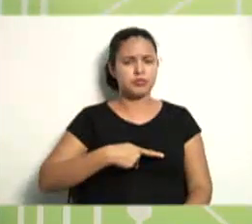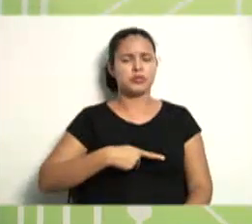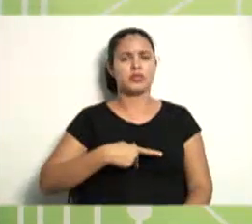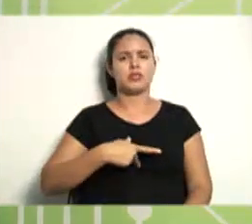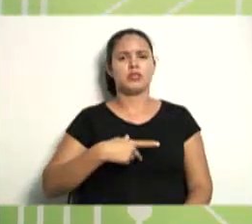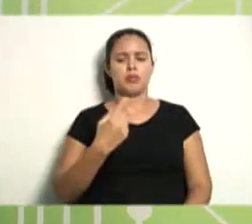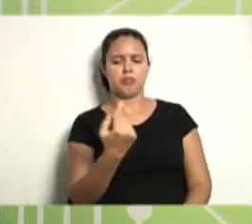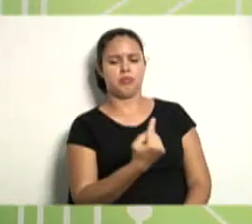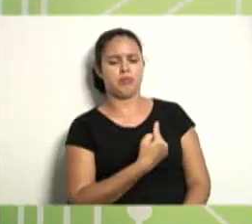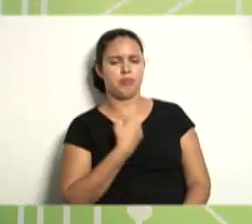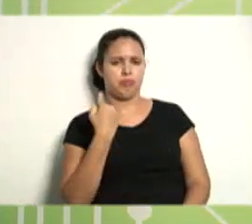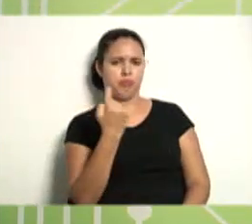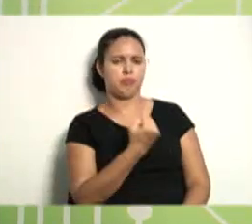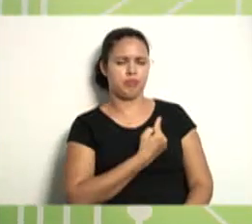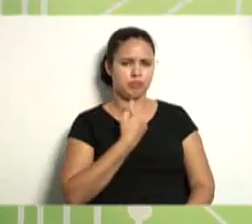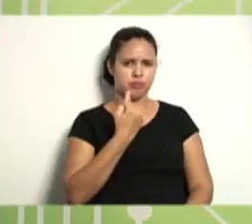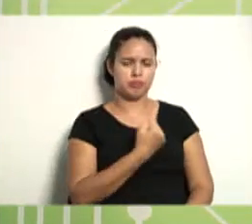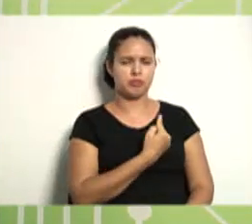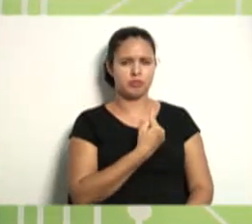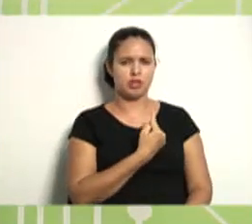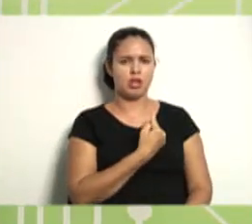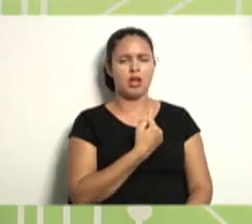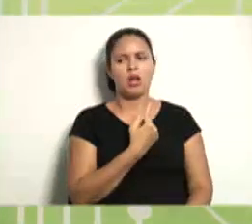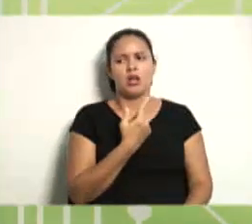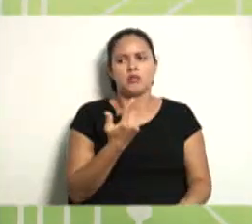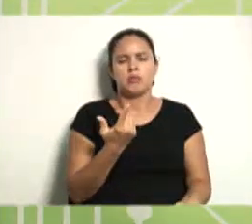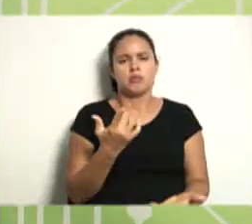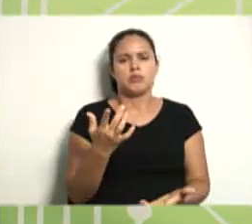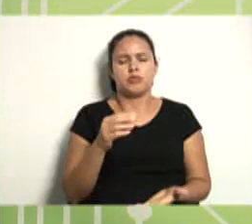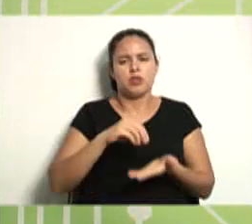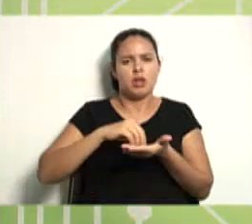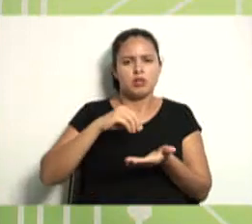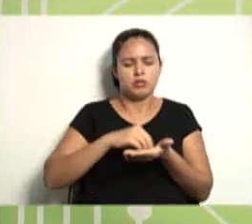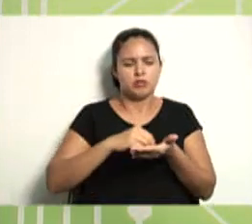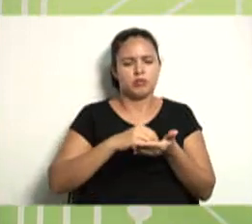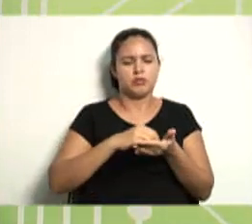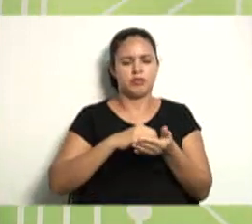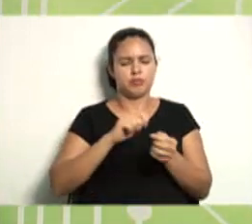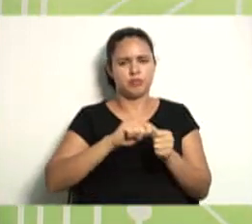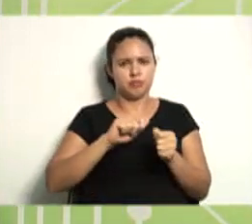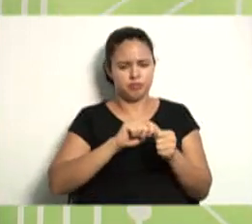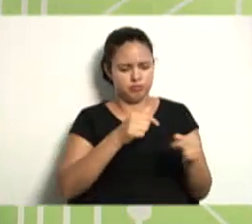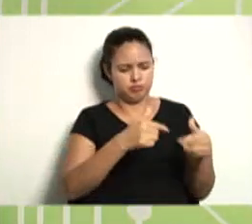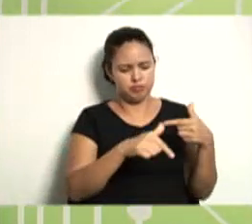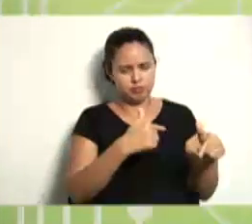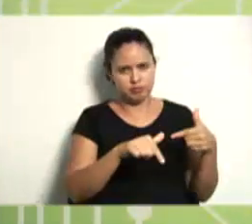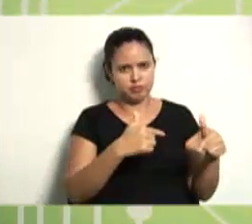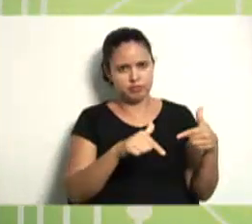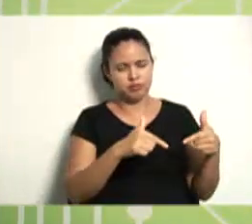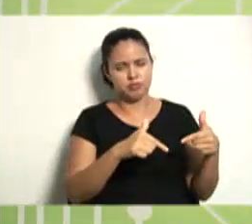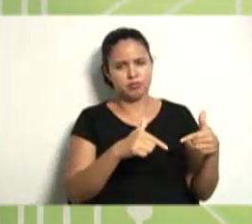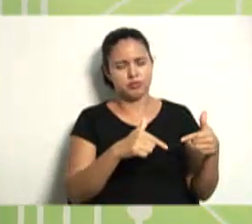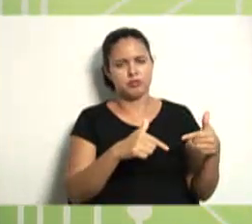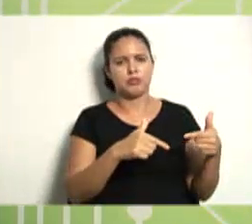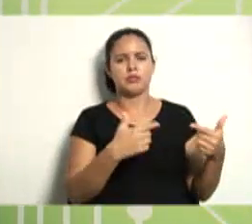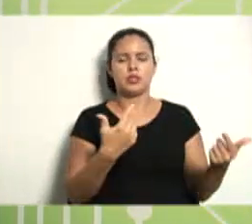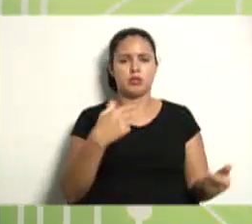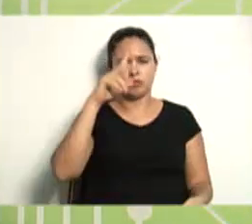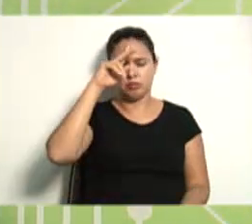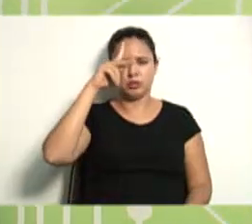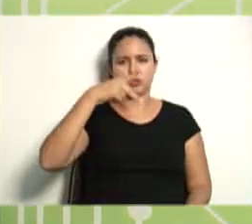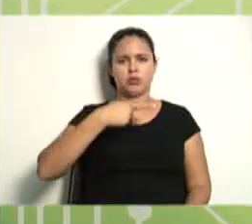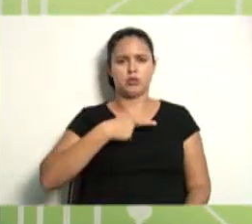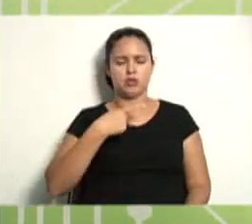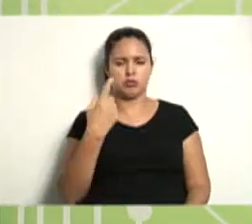forma pessoal, não tenha realizado um trabalho, eu, de forma individual, de forma